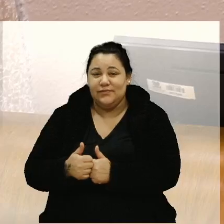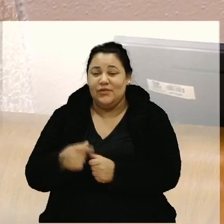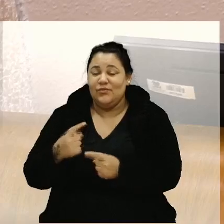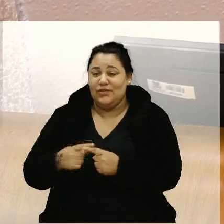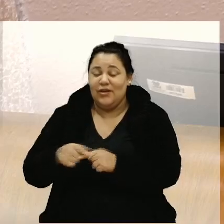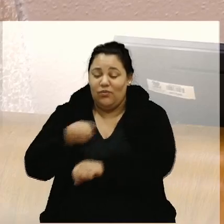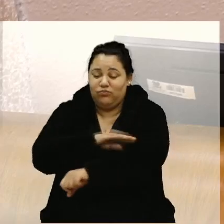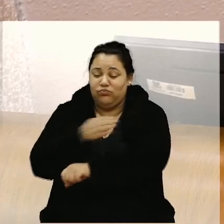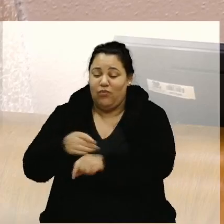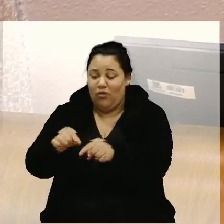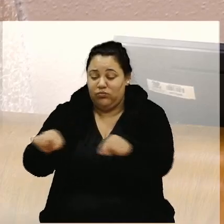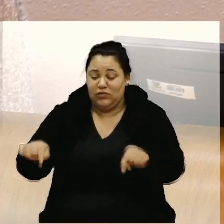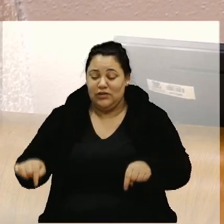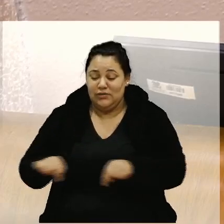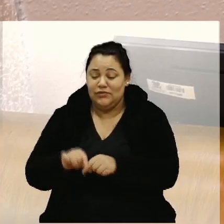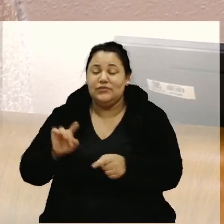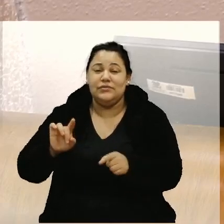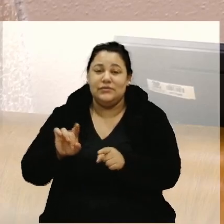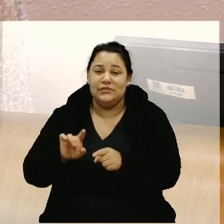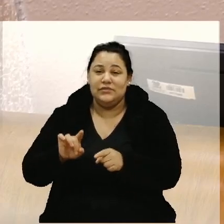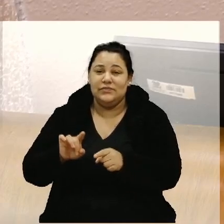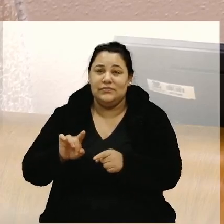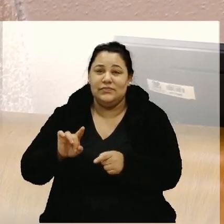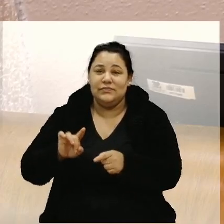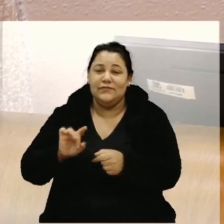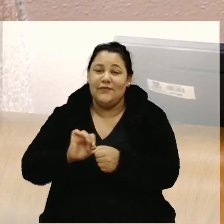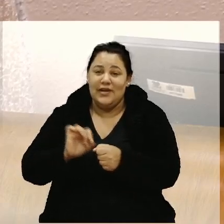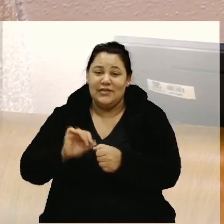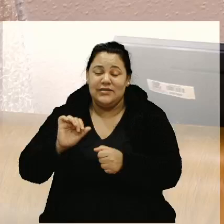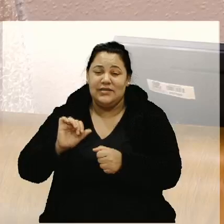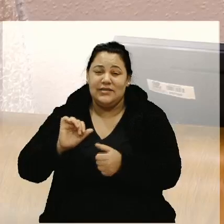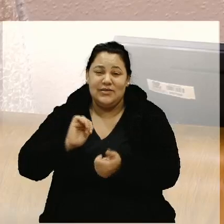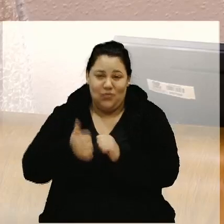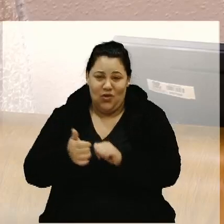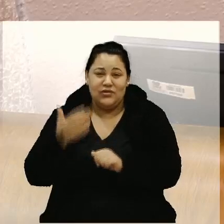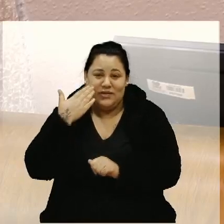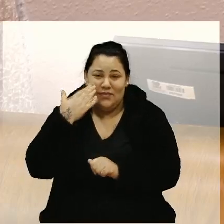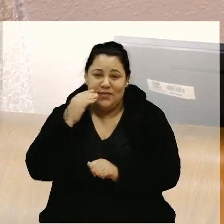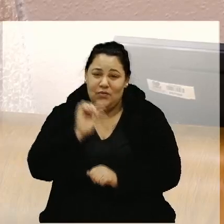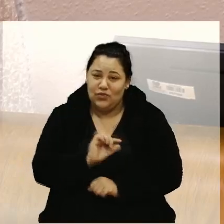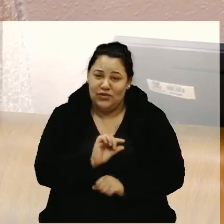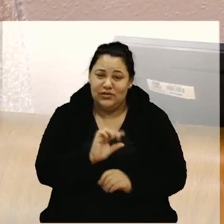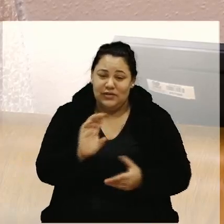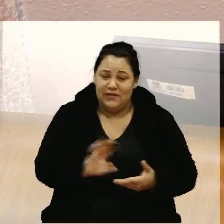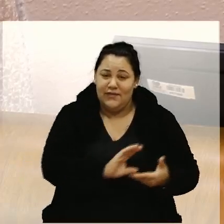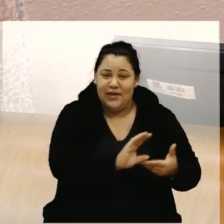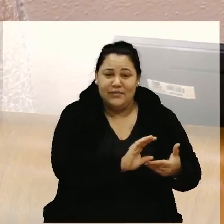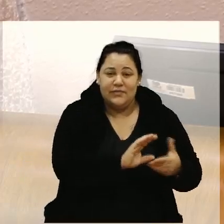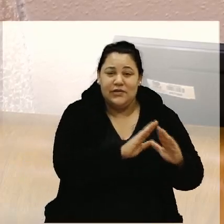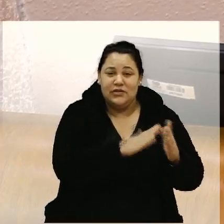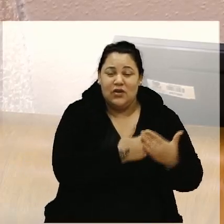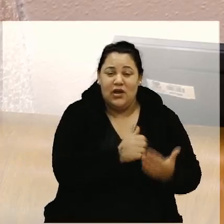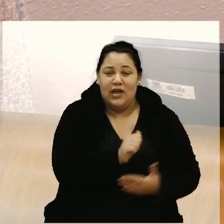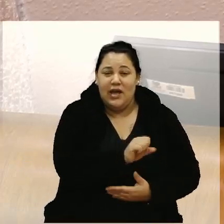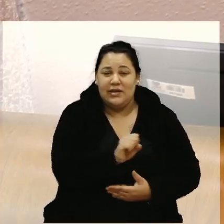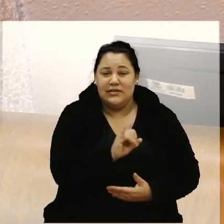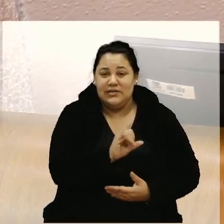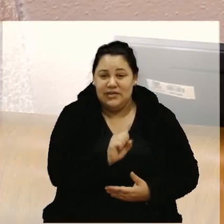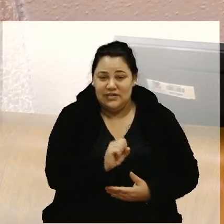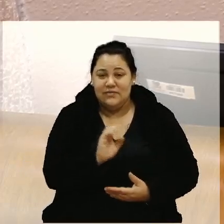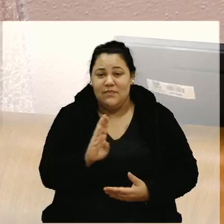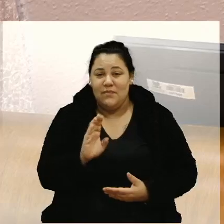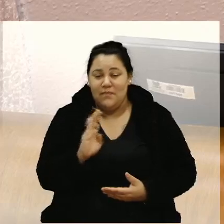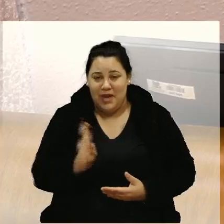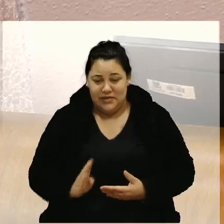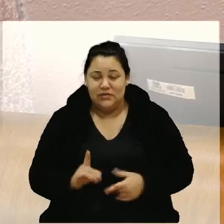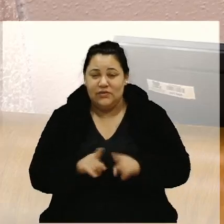destruído. E tem 80 crianças que fazem esporte ali. E mais um pedacinho do recurso vai para a Escola Assis Brasil. Então, acho que a Vila Cristina, que